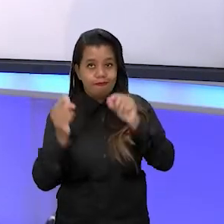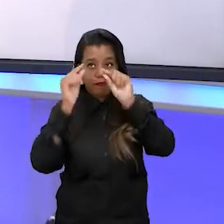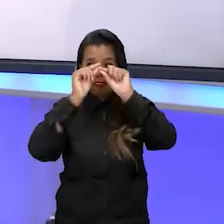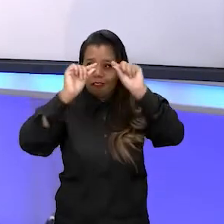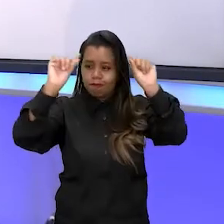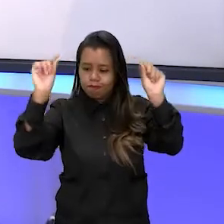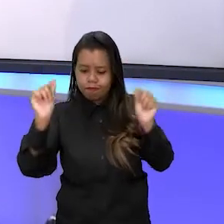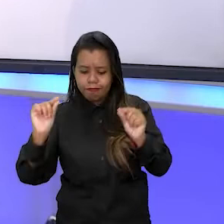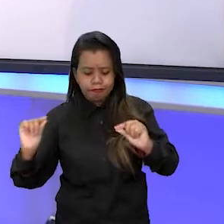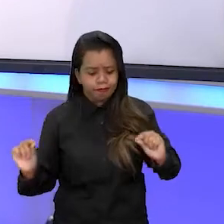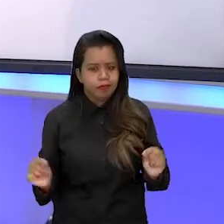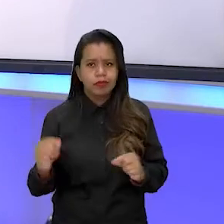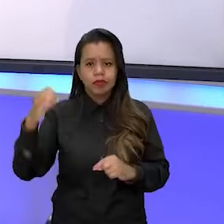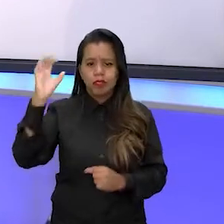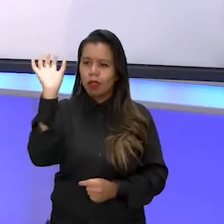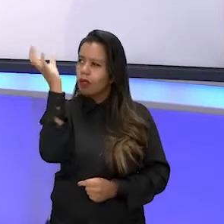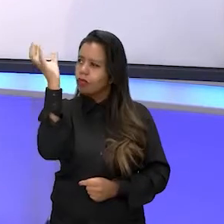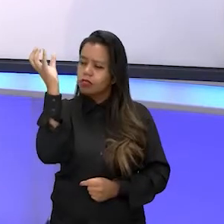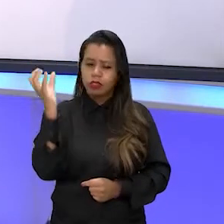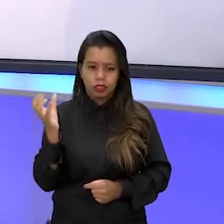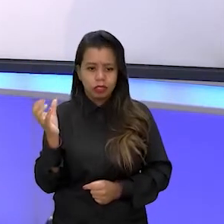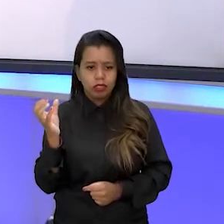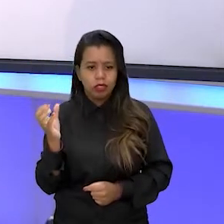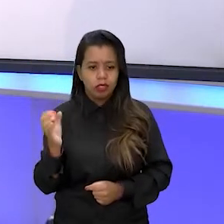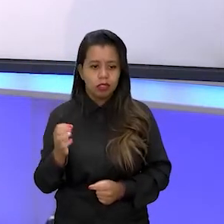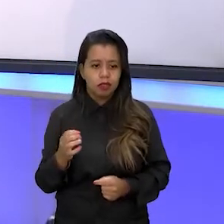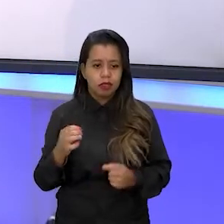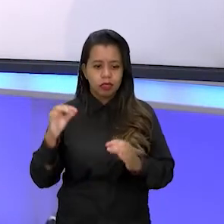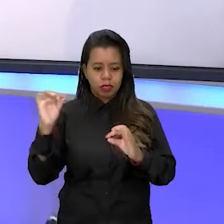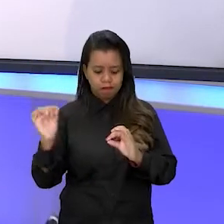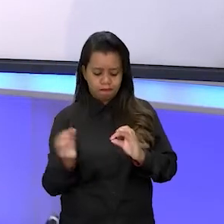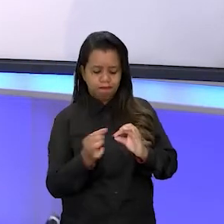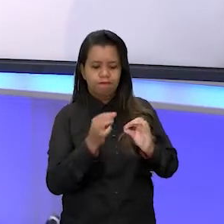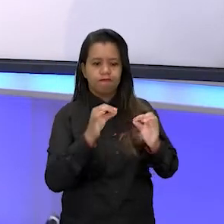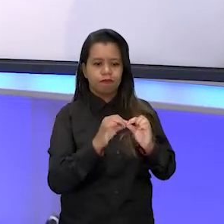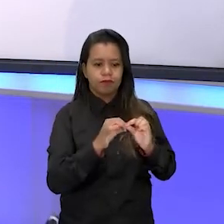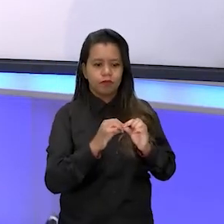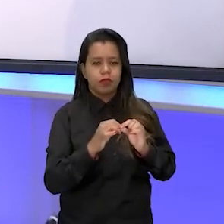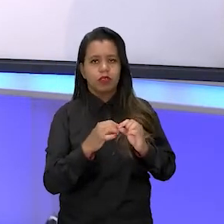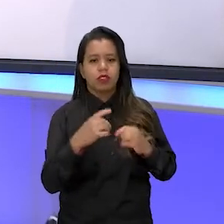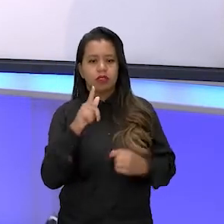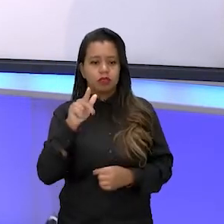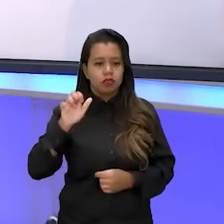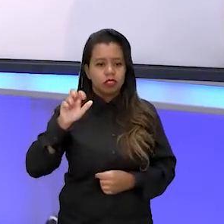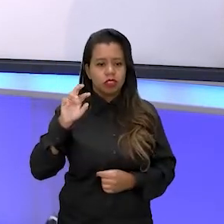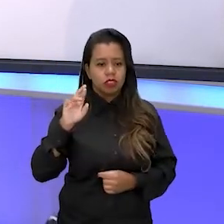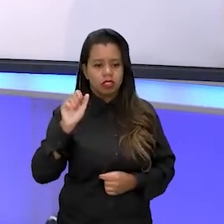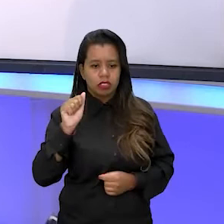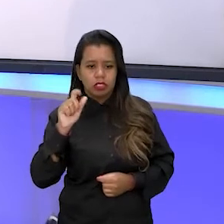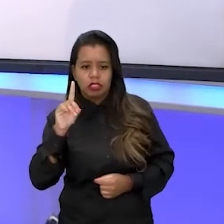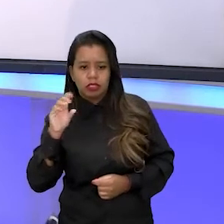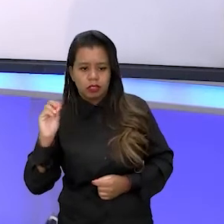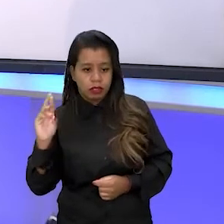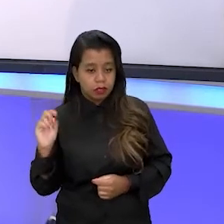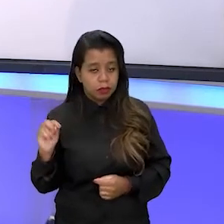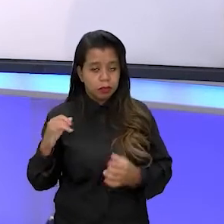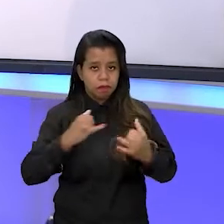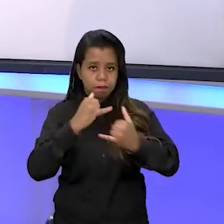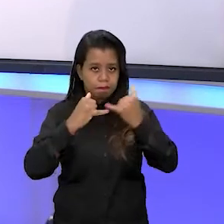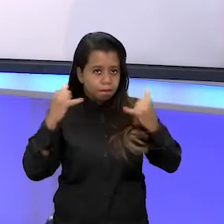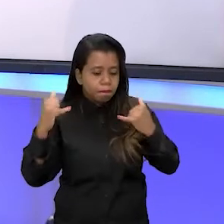essa lâmpada no fio, né? Ligar em fio com o gerador? Será que a gente consegue fazer essa